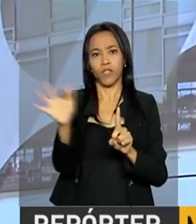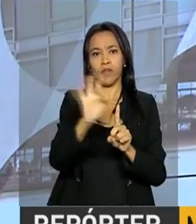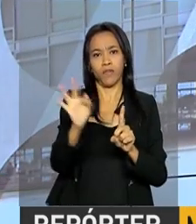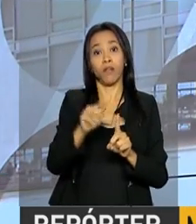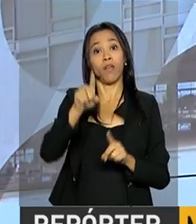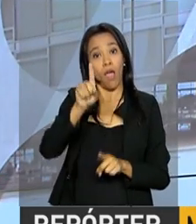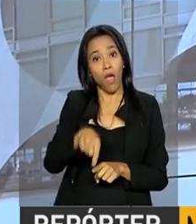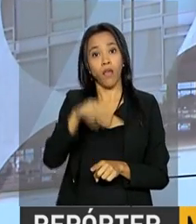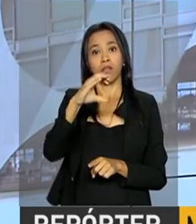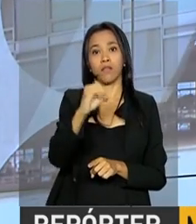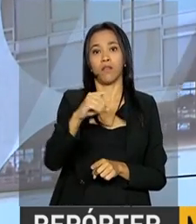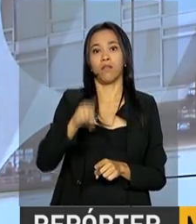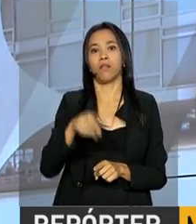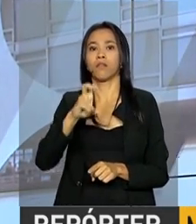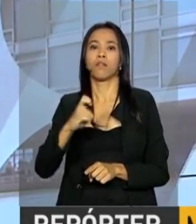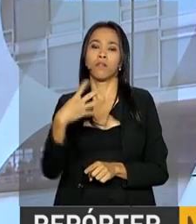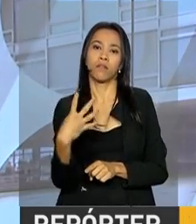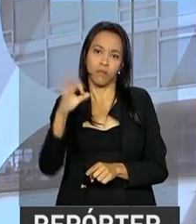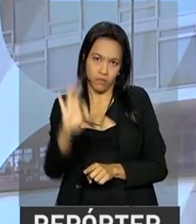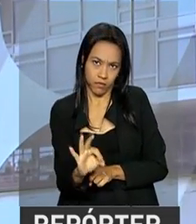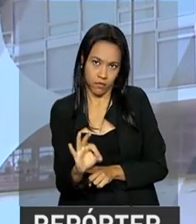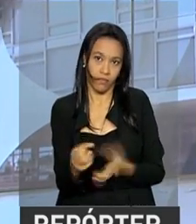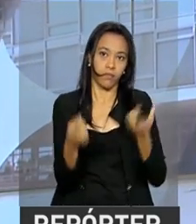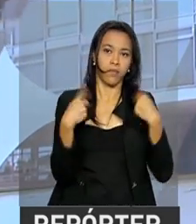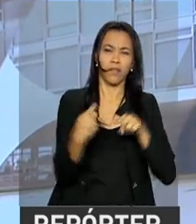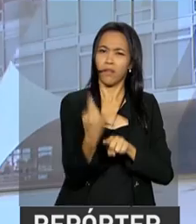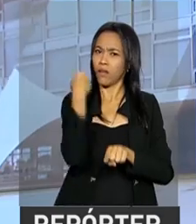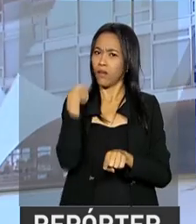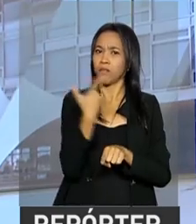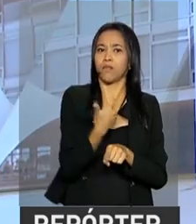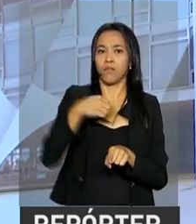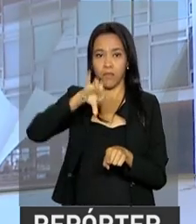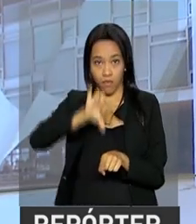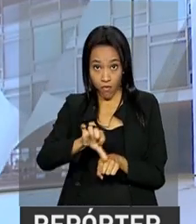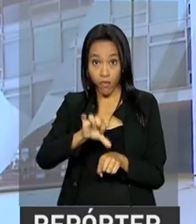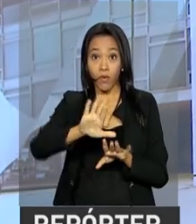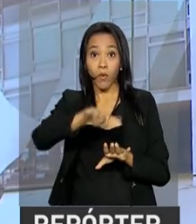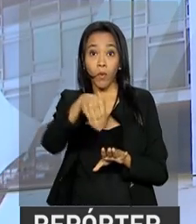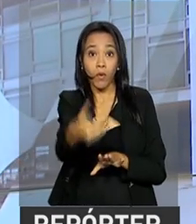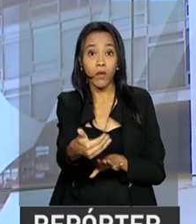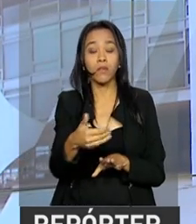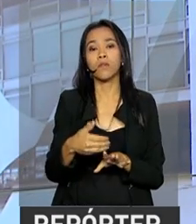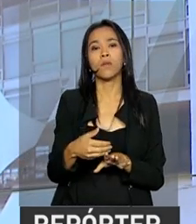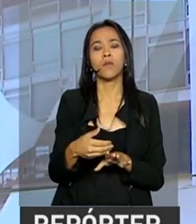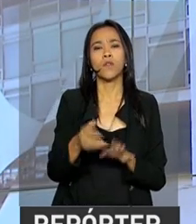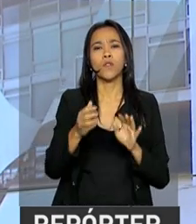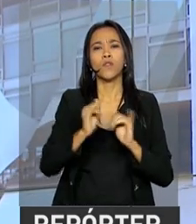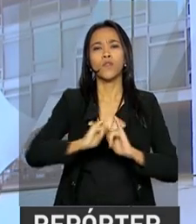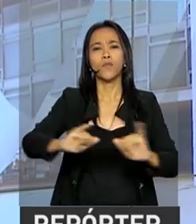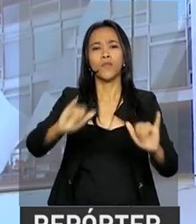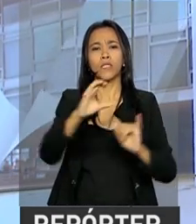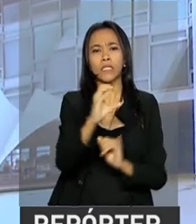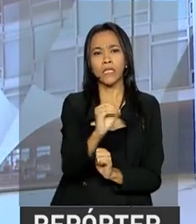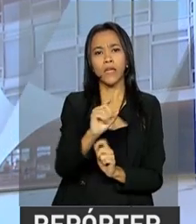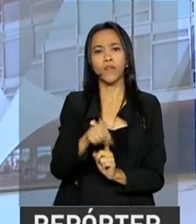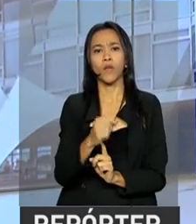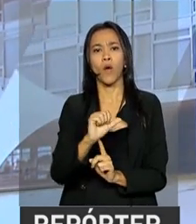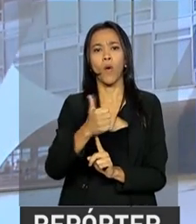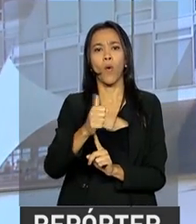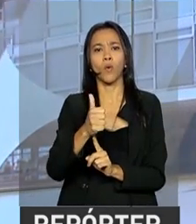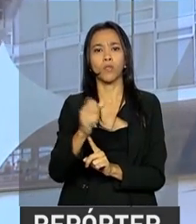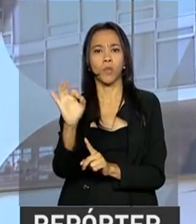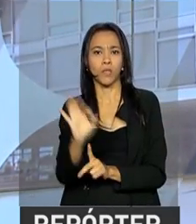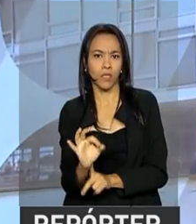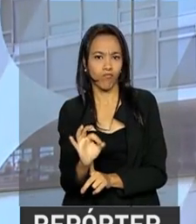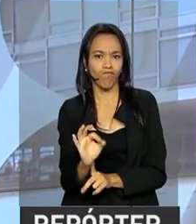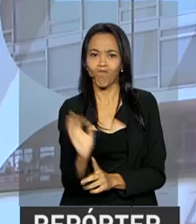de 0,54 por. desde 2009 quando o índice foi o foi de 0,11%